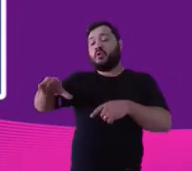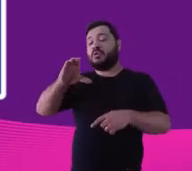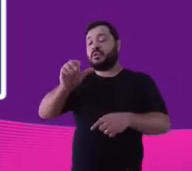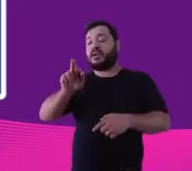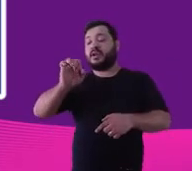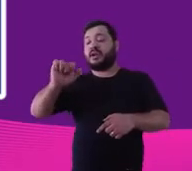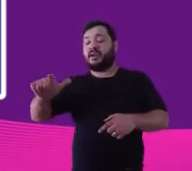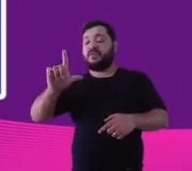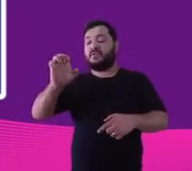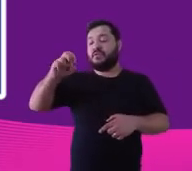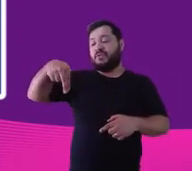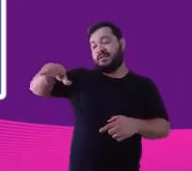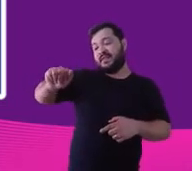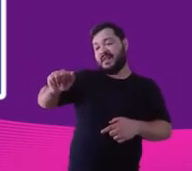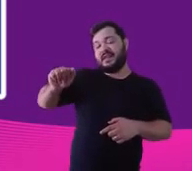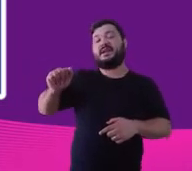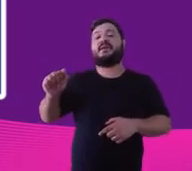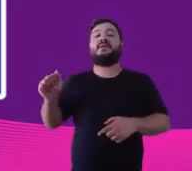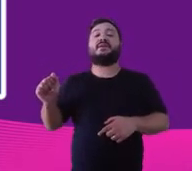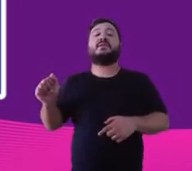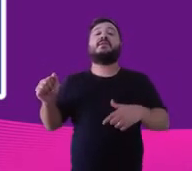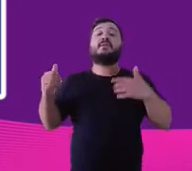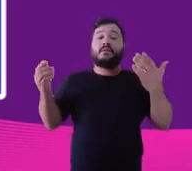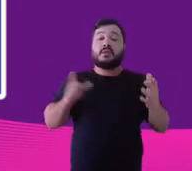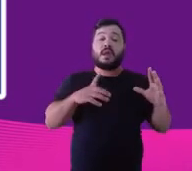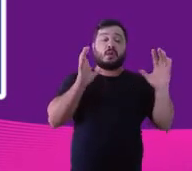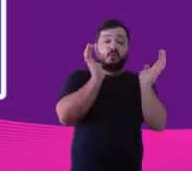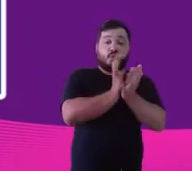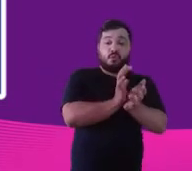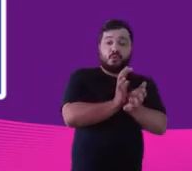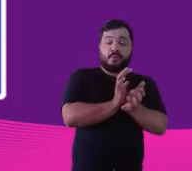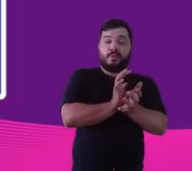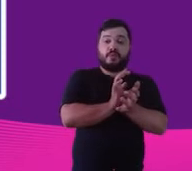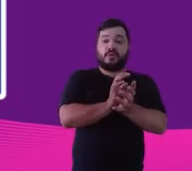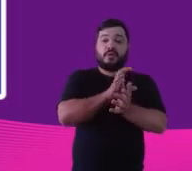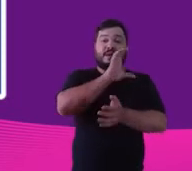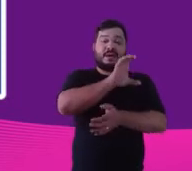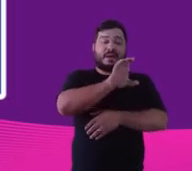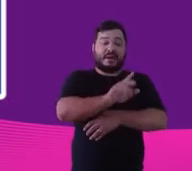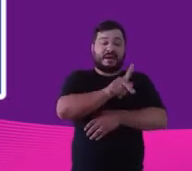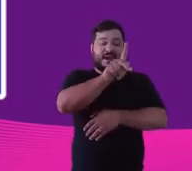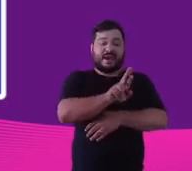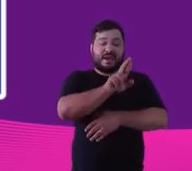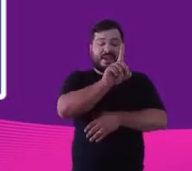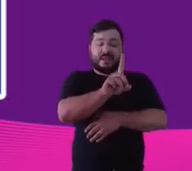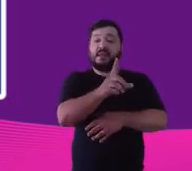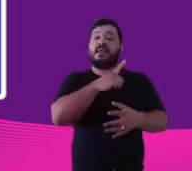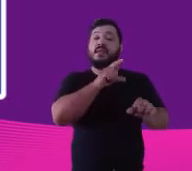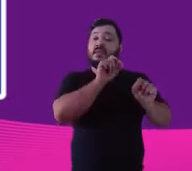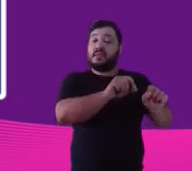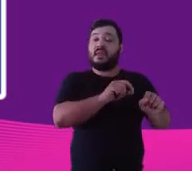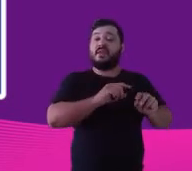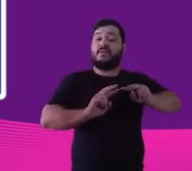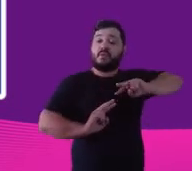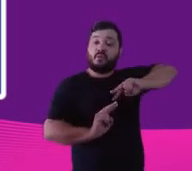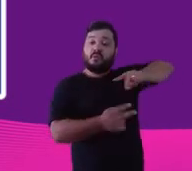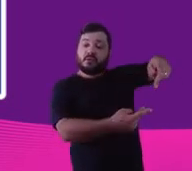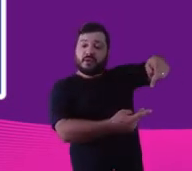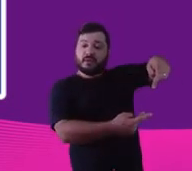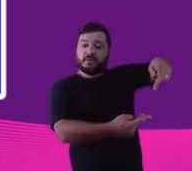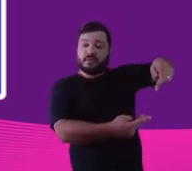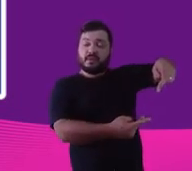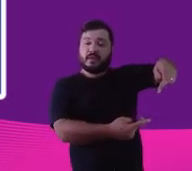carfilzomib lenalidomida dessa né 11 Km e recebeu o trânsito